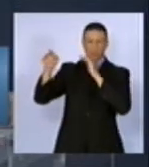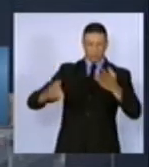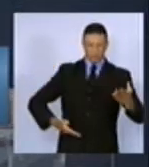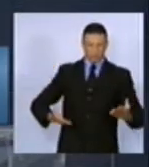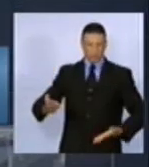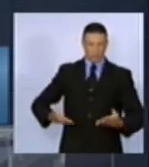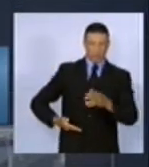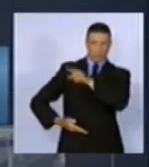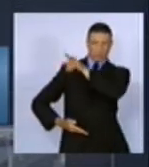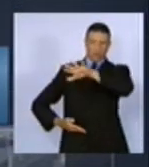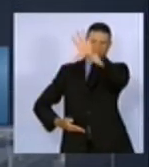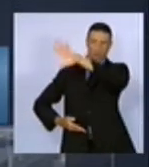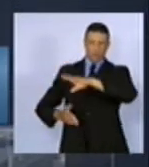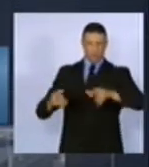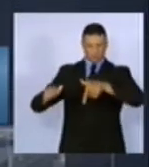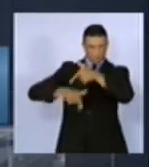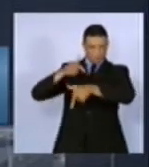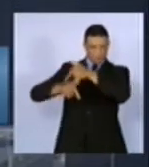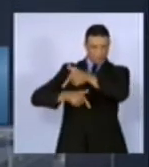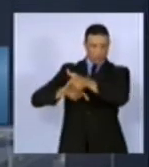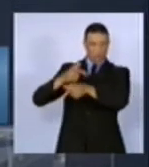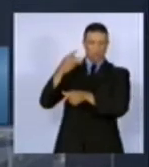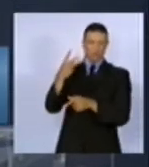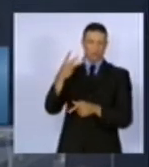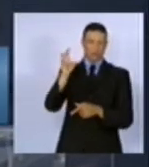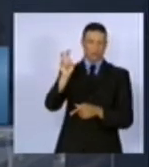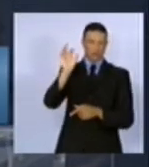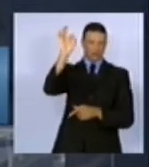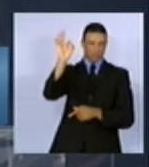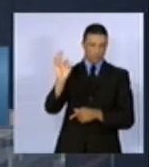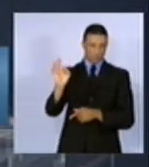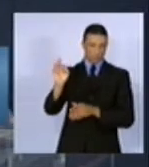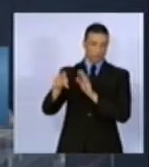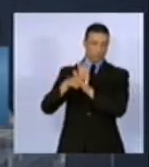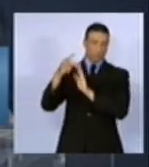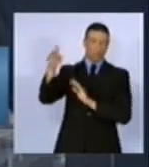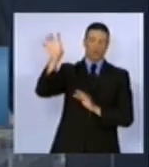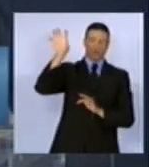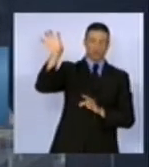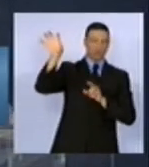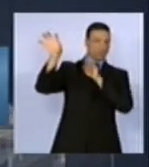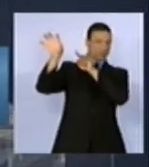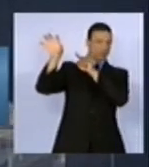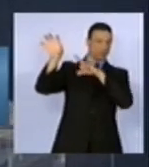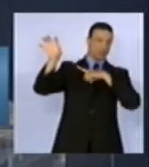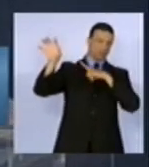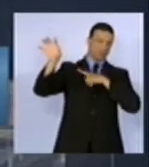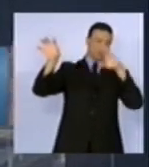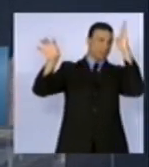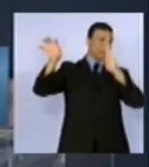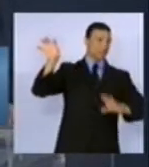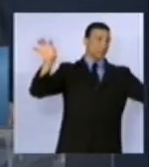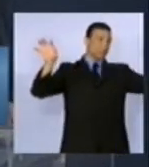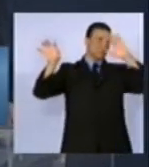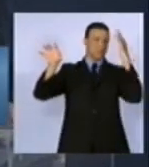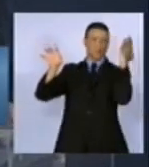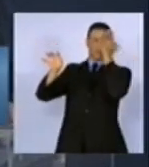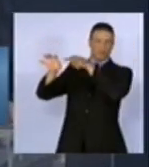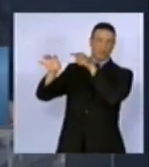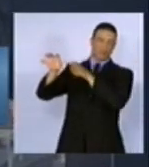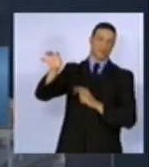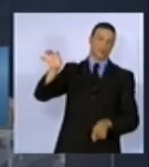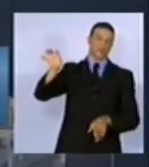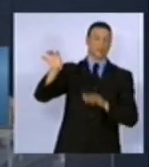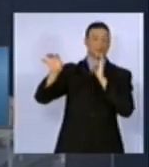35% total do emprego gerado no país pelo setor é o nosso curso de produção